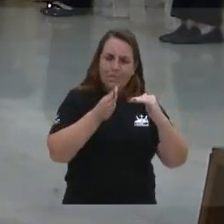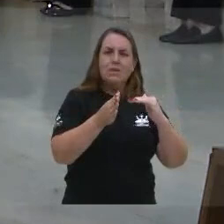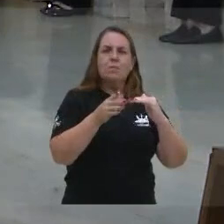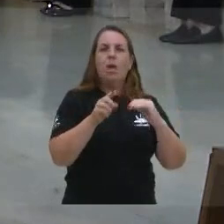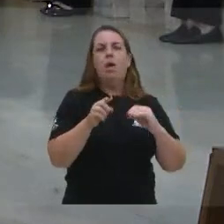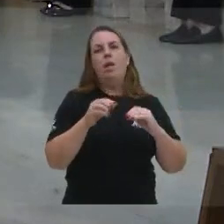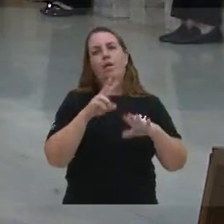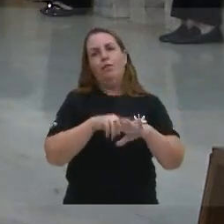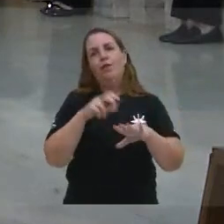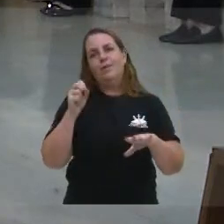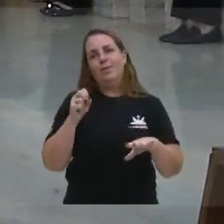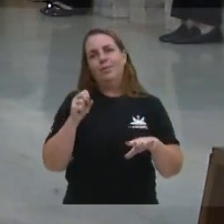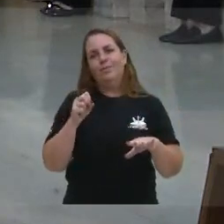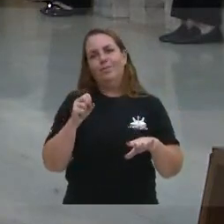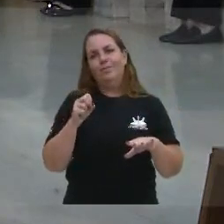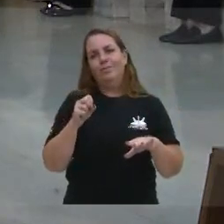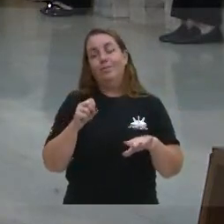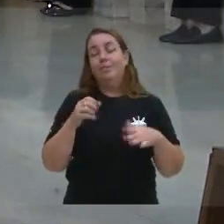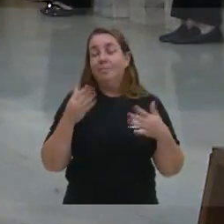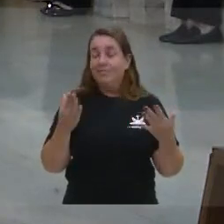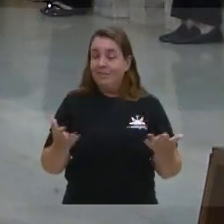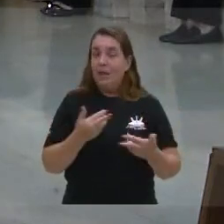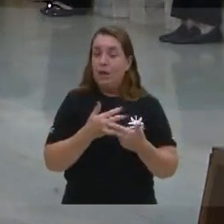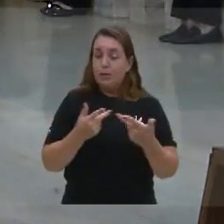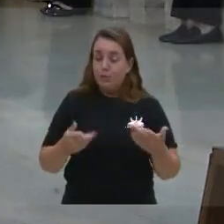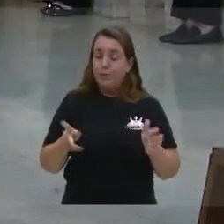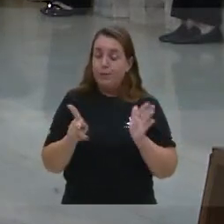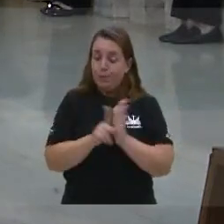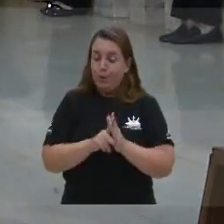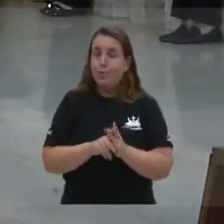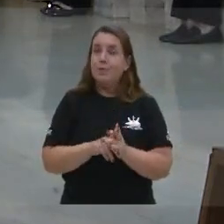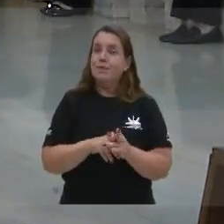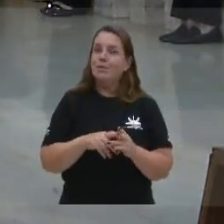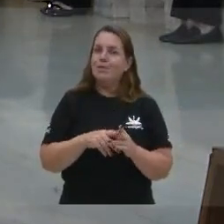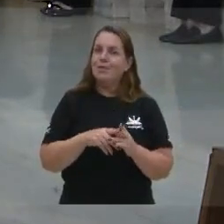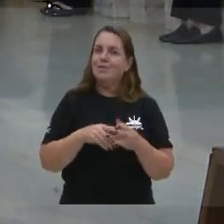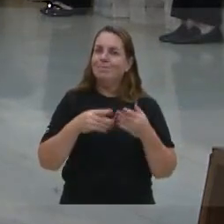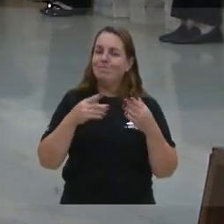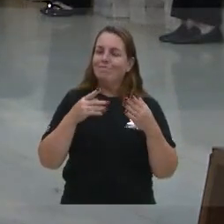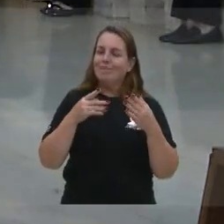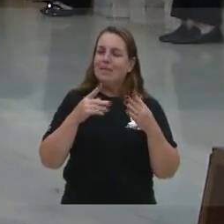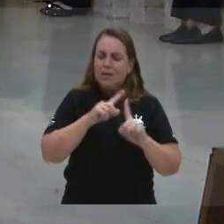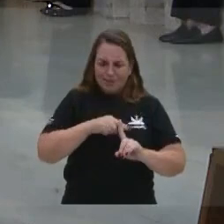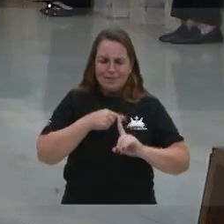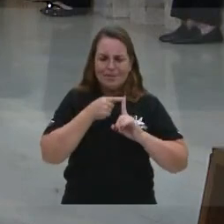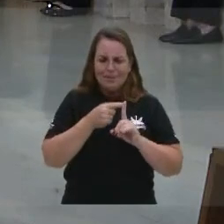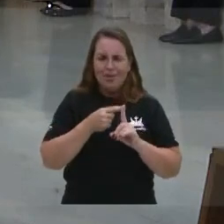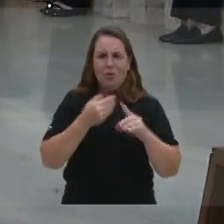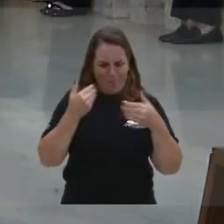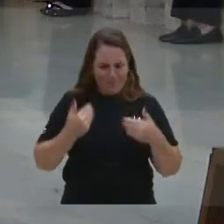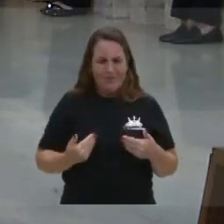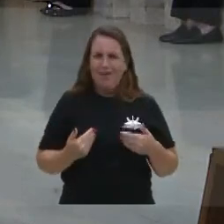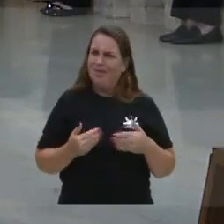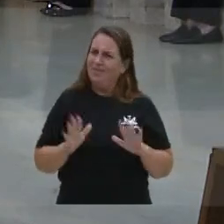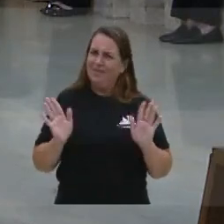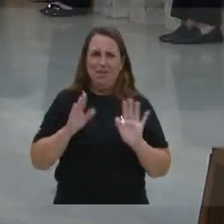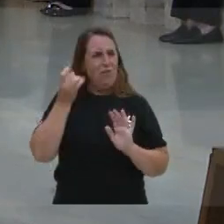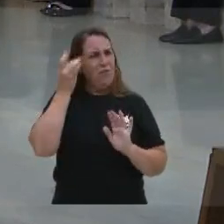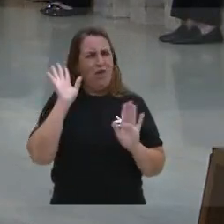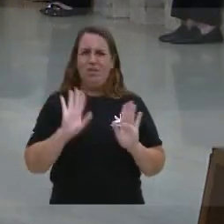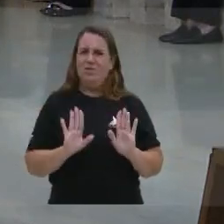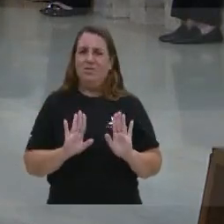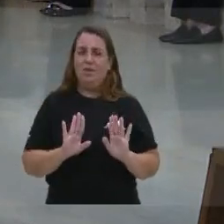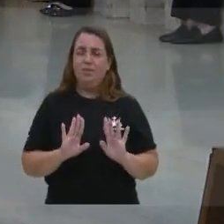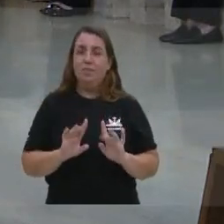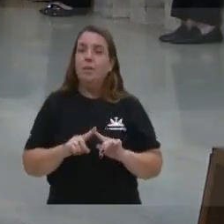E as implicações de ser cristão. Hoje, a segunda leitura nos dá algo muito concreto. Mas a pergunta